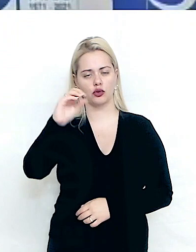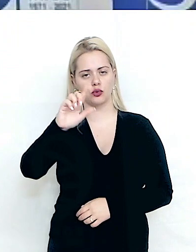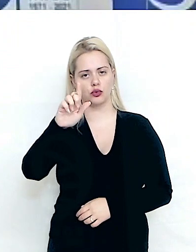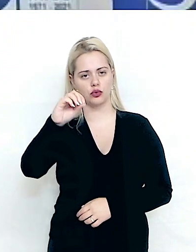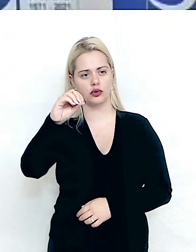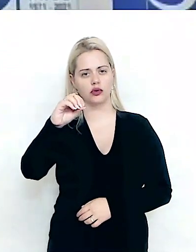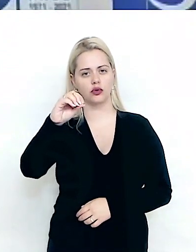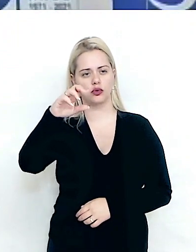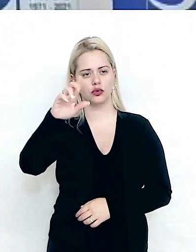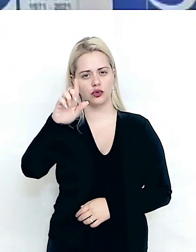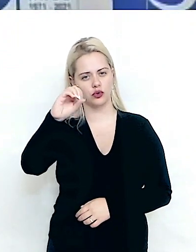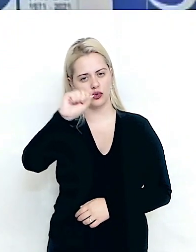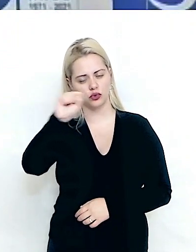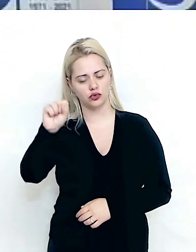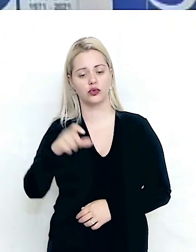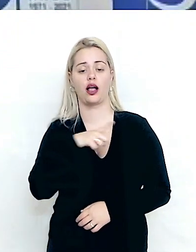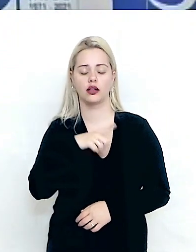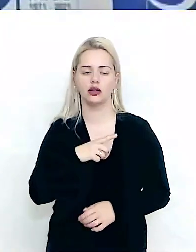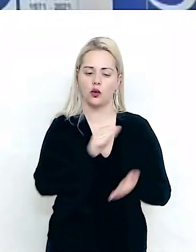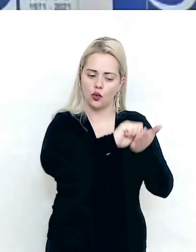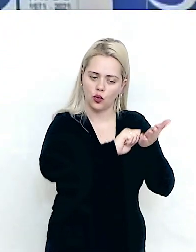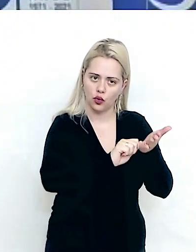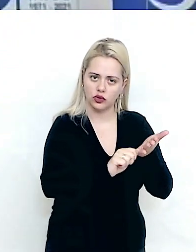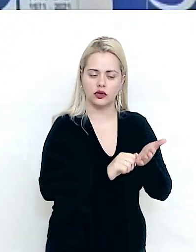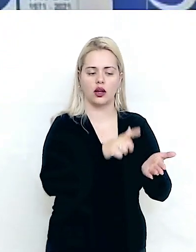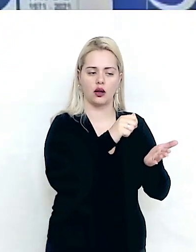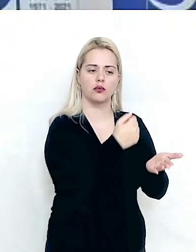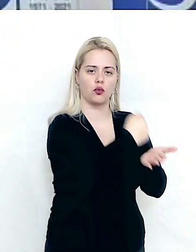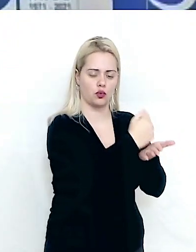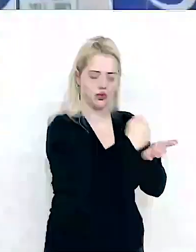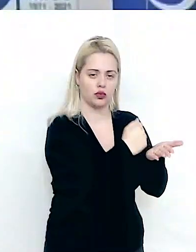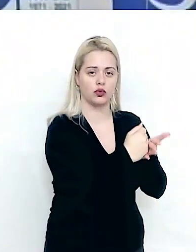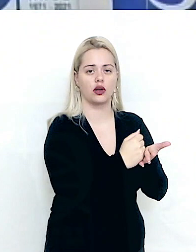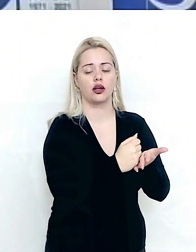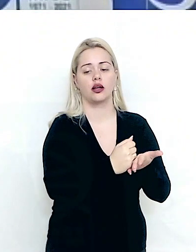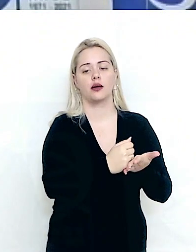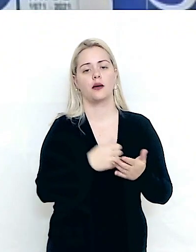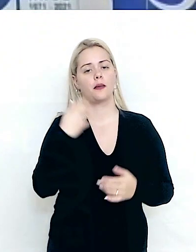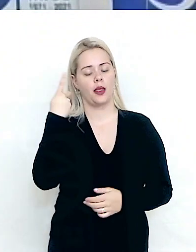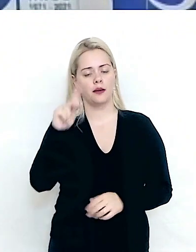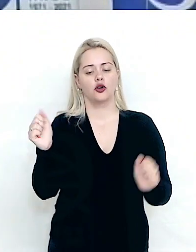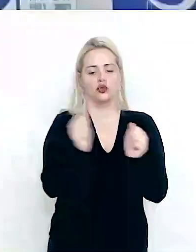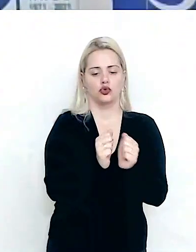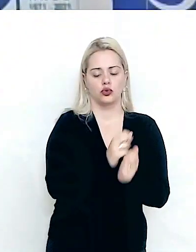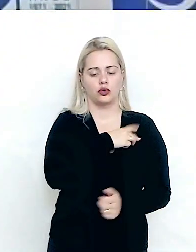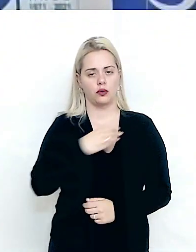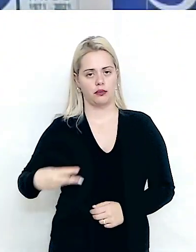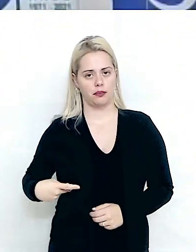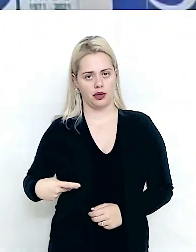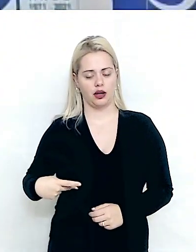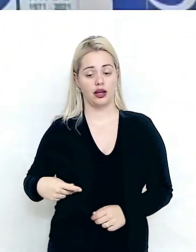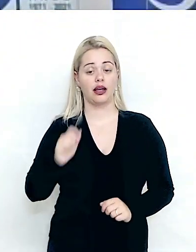três estabelecimentos assinaram termos de ajustamento de conduta, junto ao Ministério Público, pelos quais eles